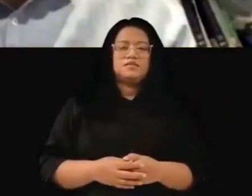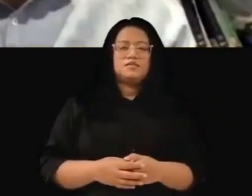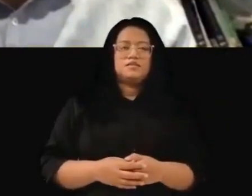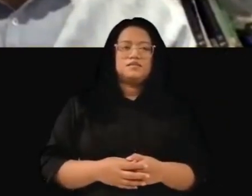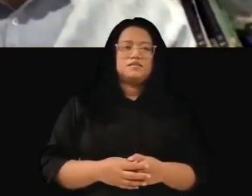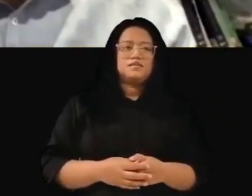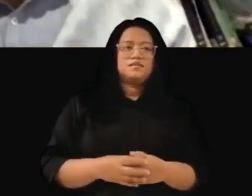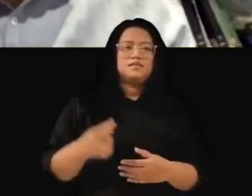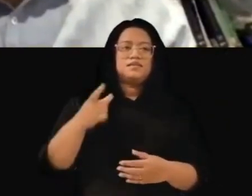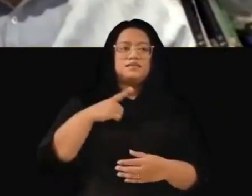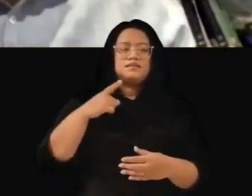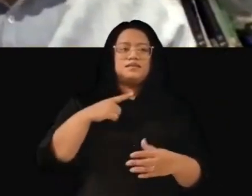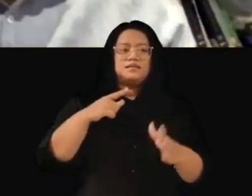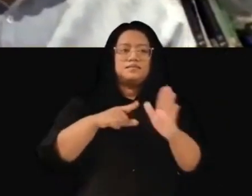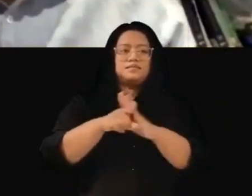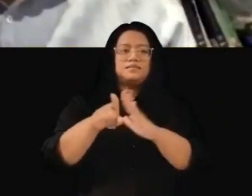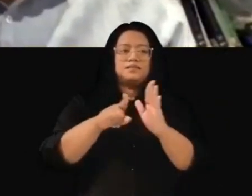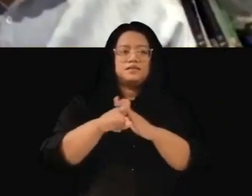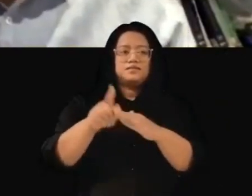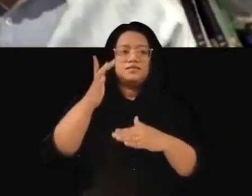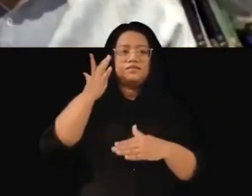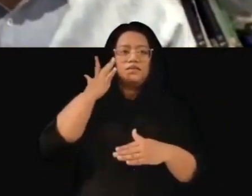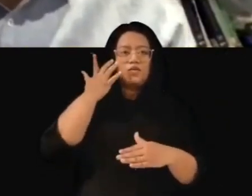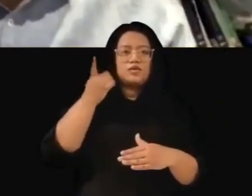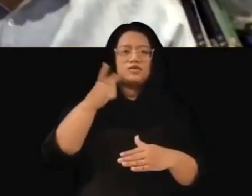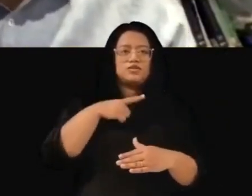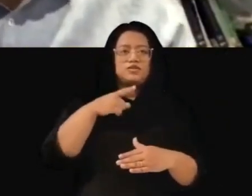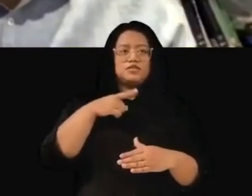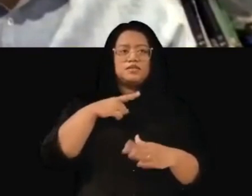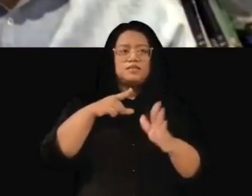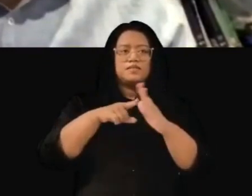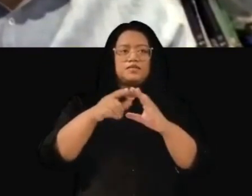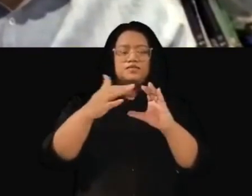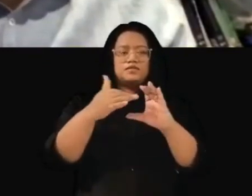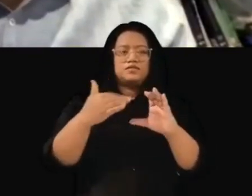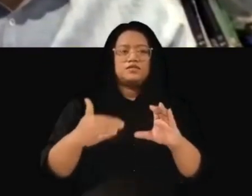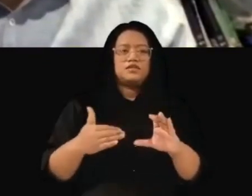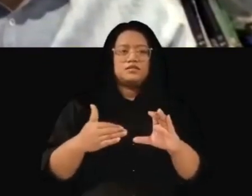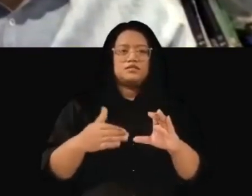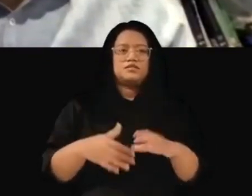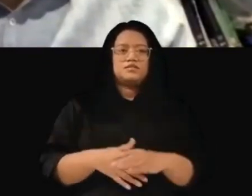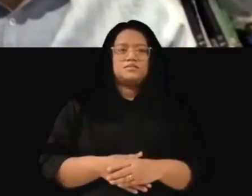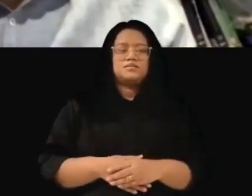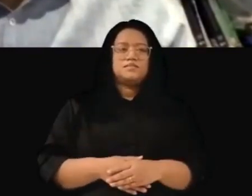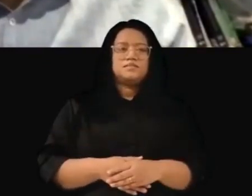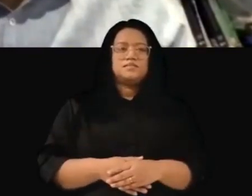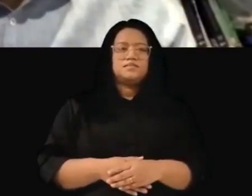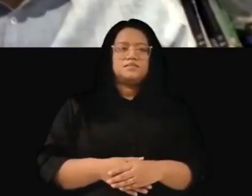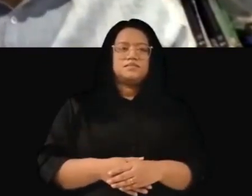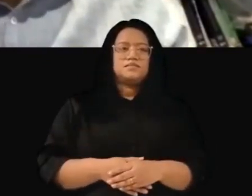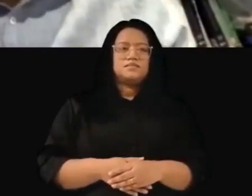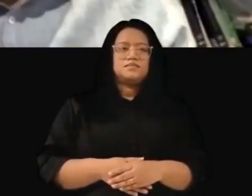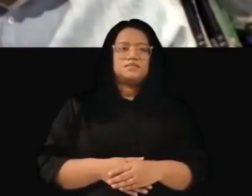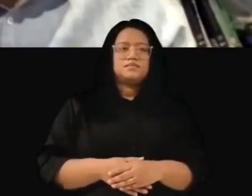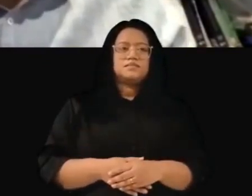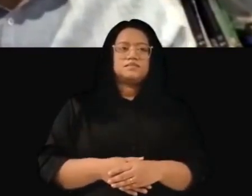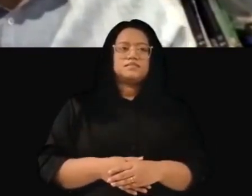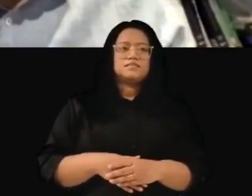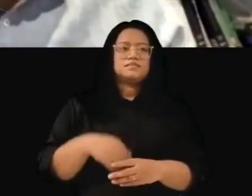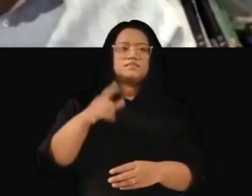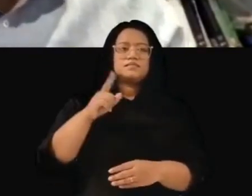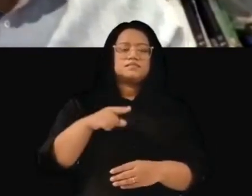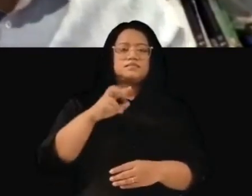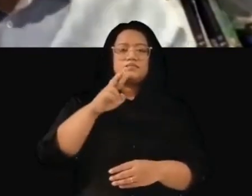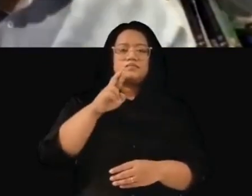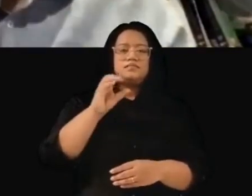temos perguntas, acho que temos do chat. Então, vamos, do chat. então vamos lá, chat. vamos às perguntas. Ela é de